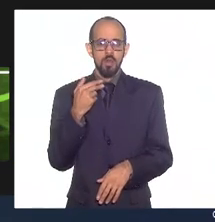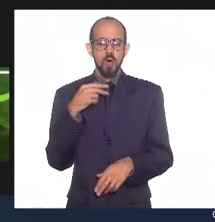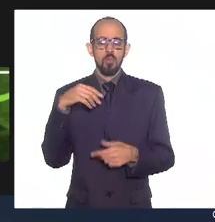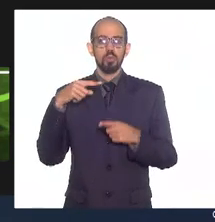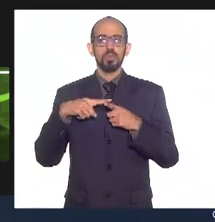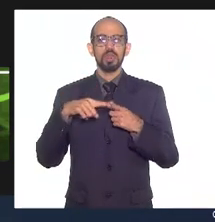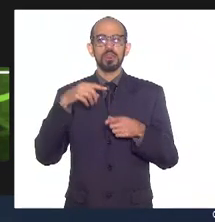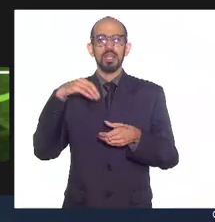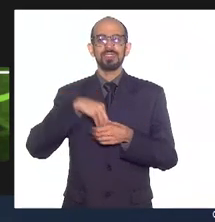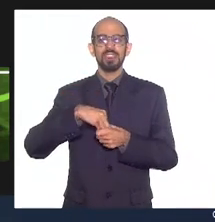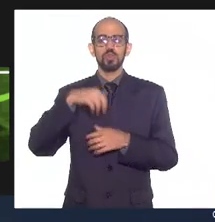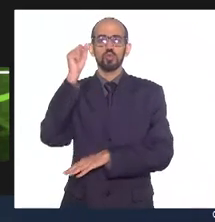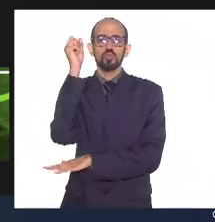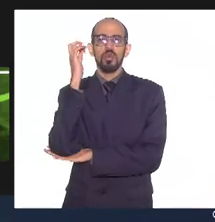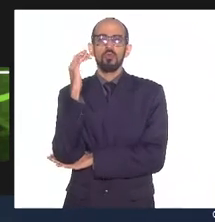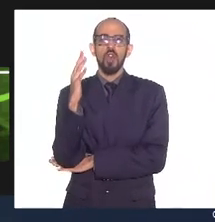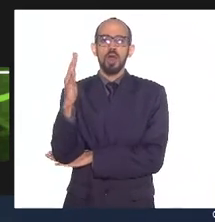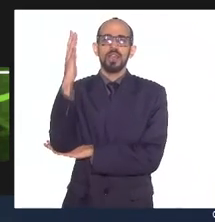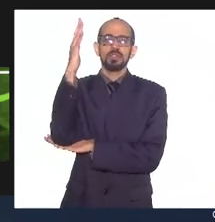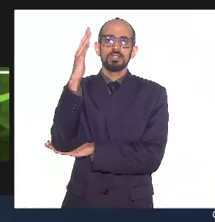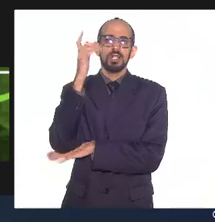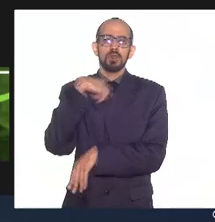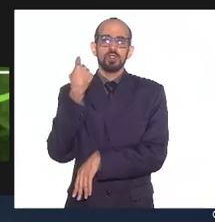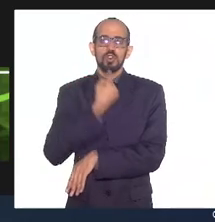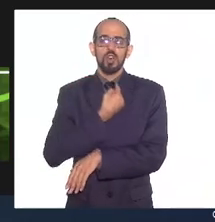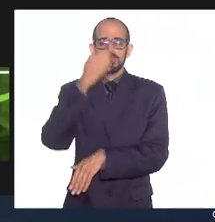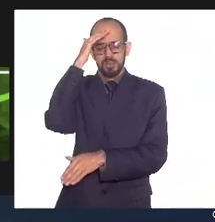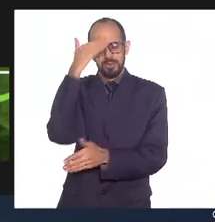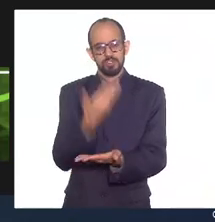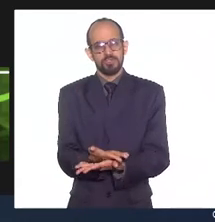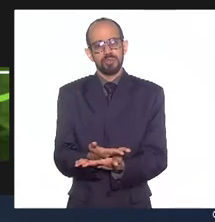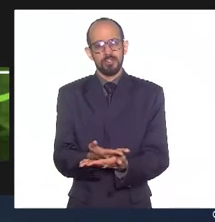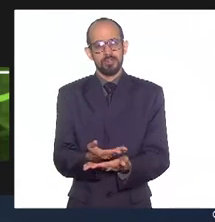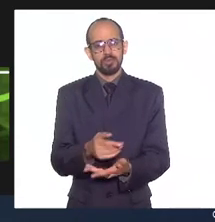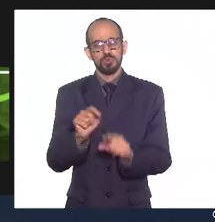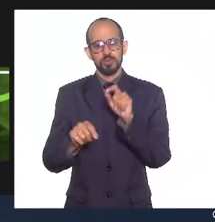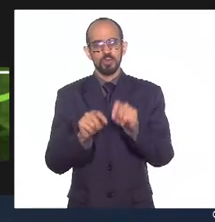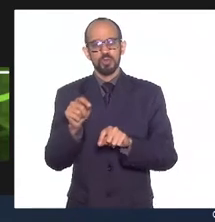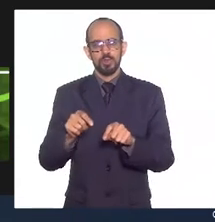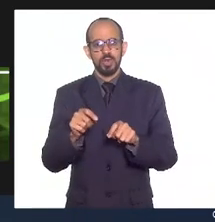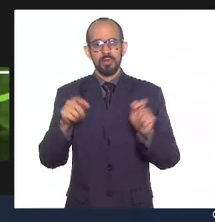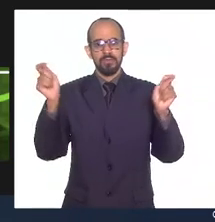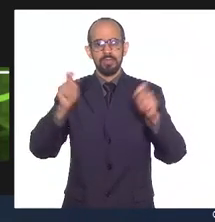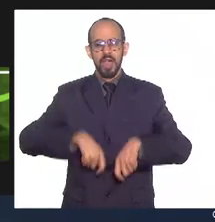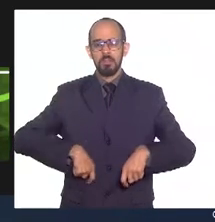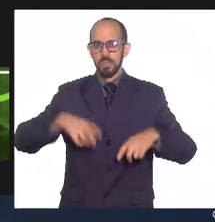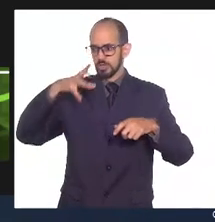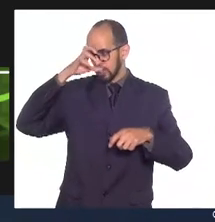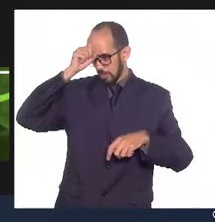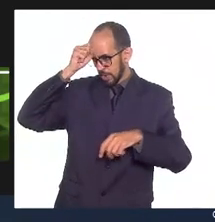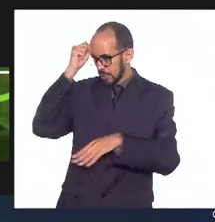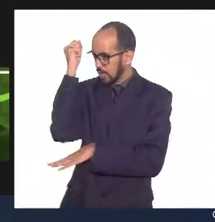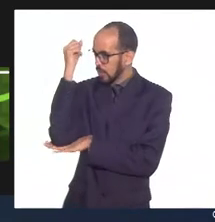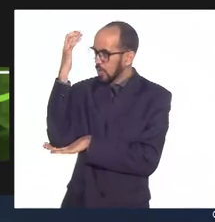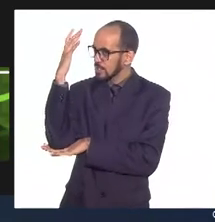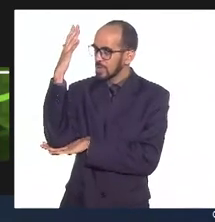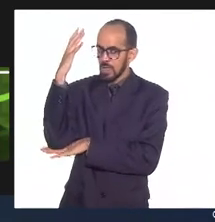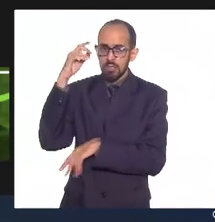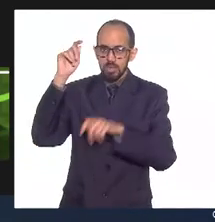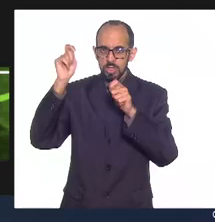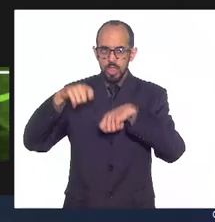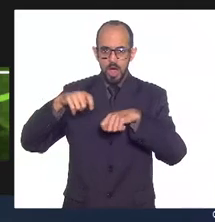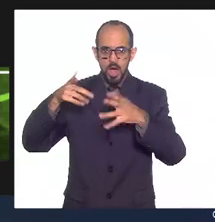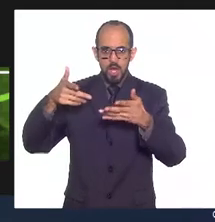portanto acreditamos que temos a possibilidade de aprender com essa floresta e aí eu não posso deixar de